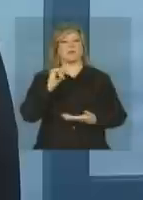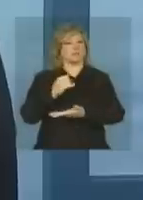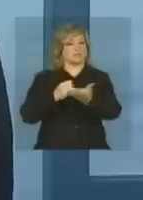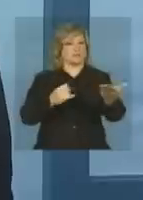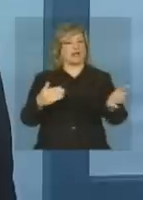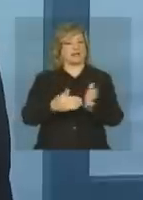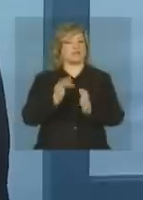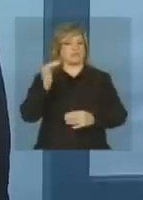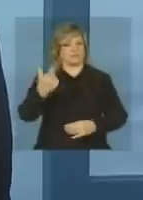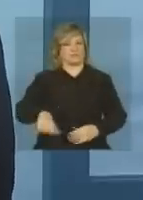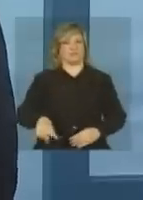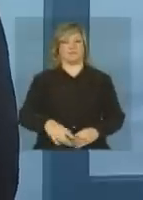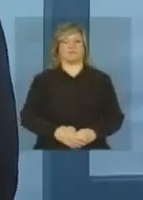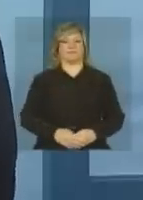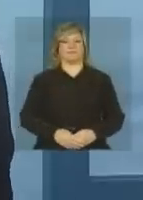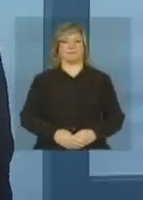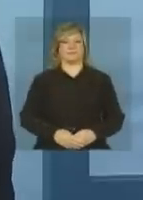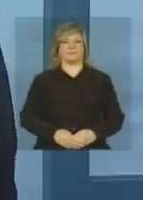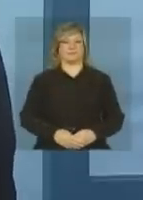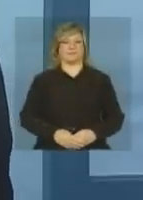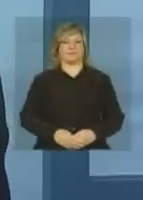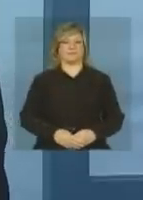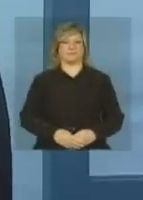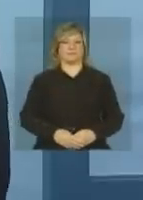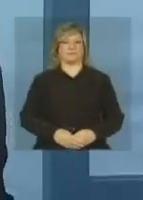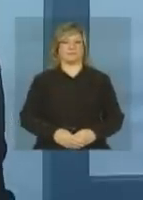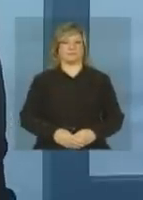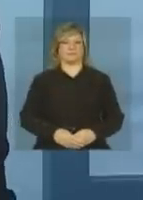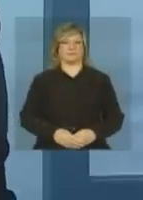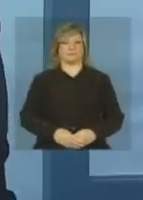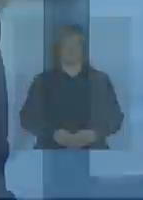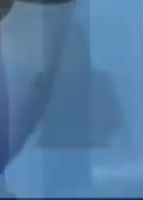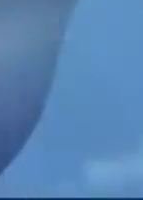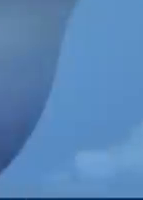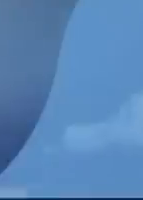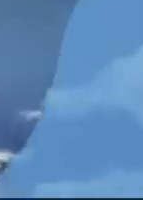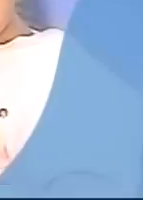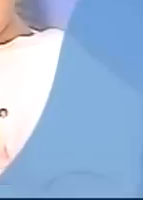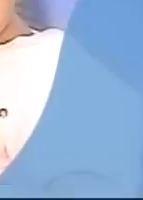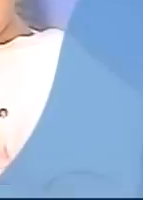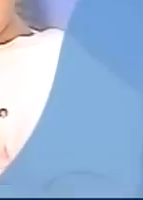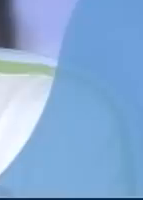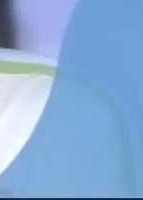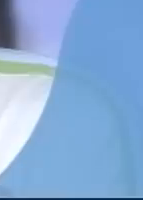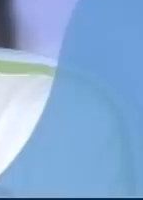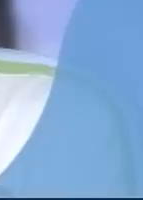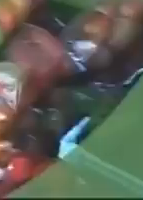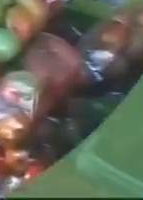dia para você e até a próxima. Até mais.